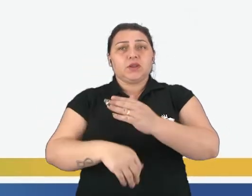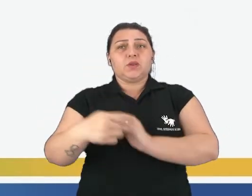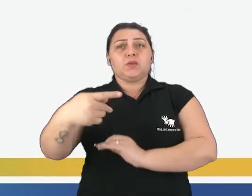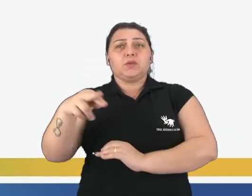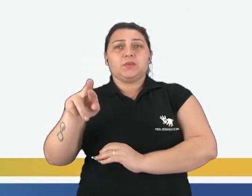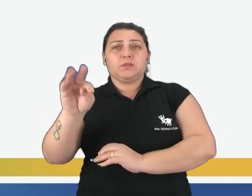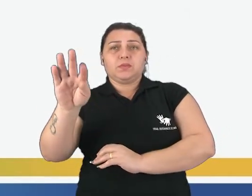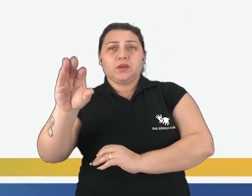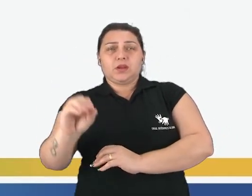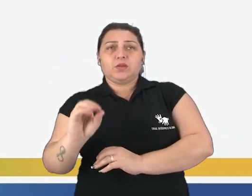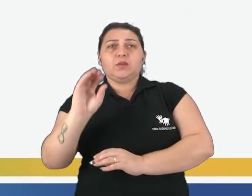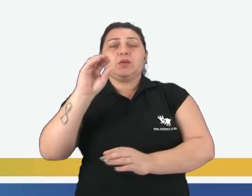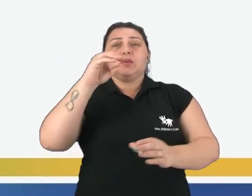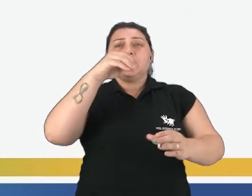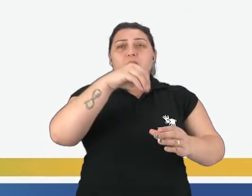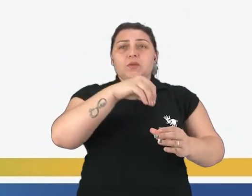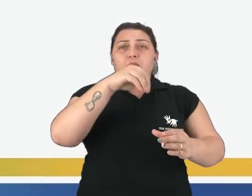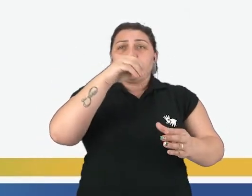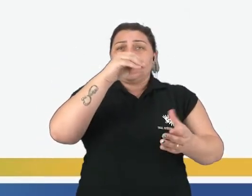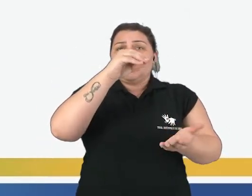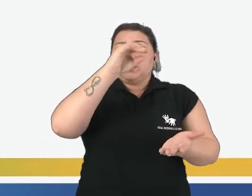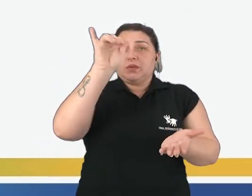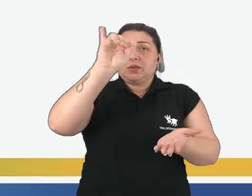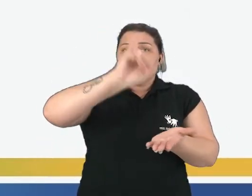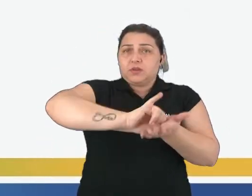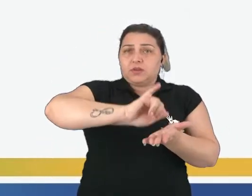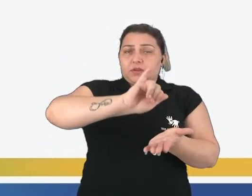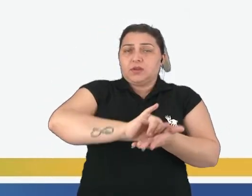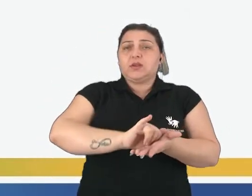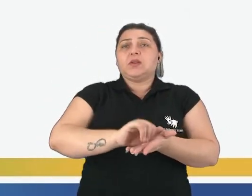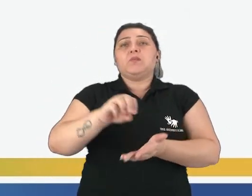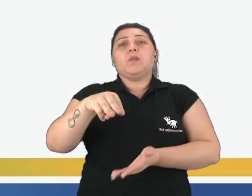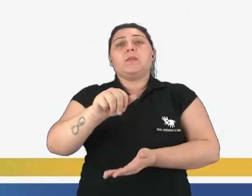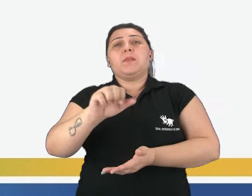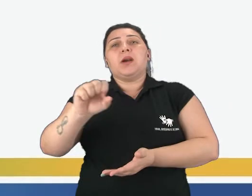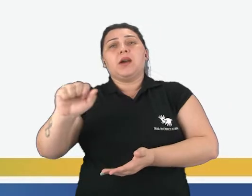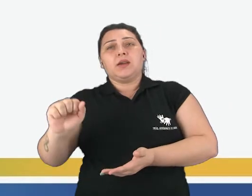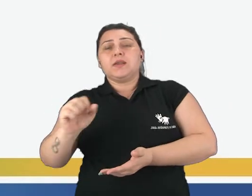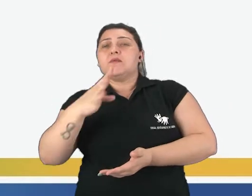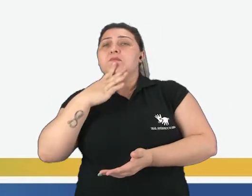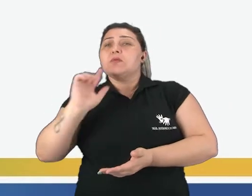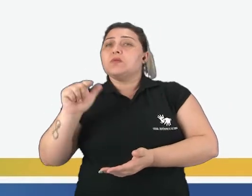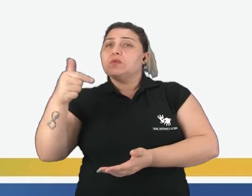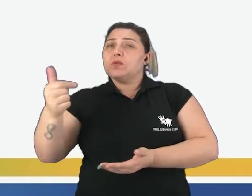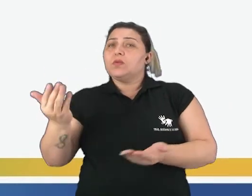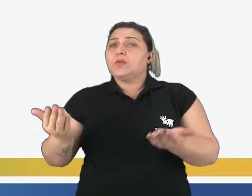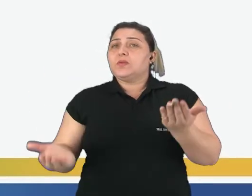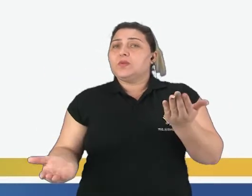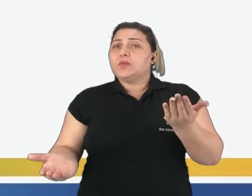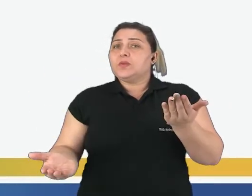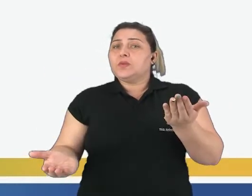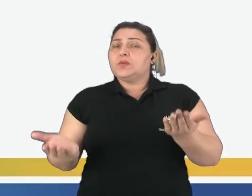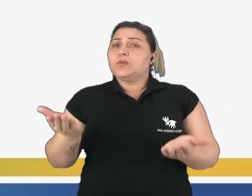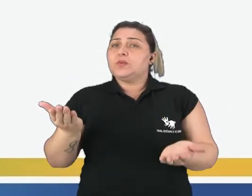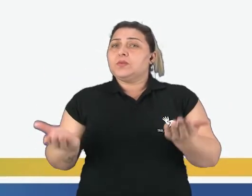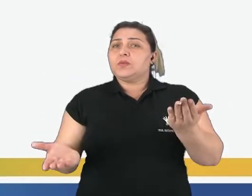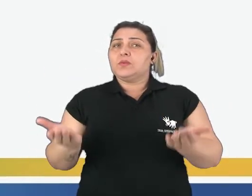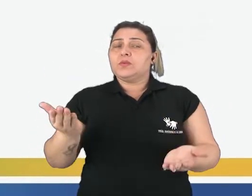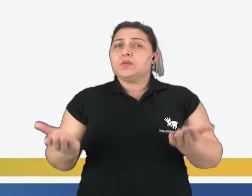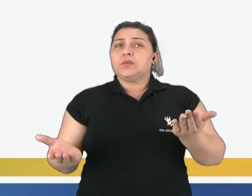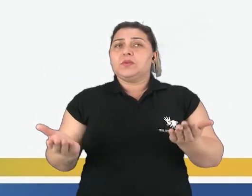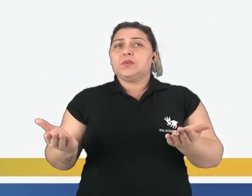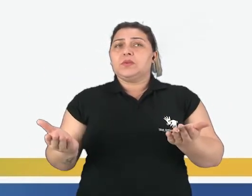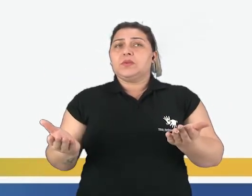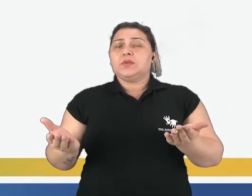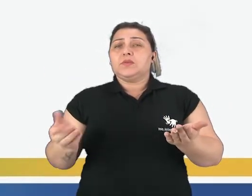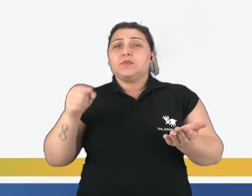você colocava ali uma massa conhecida, né? E do outro lado você iria colocar lá a massa